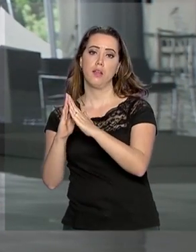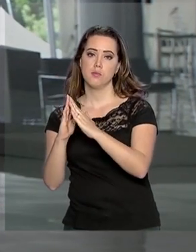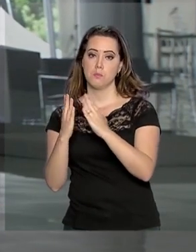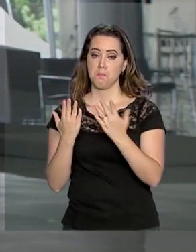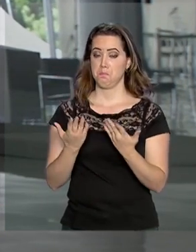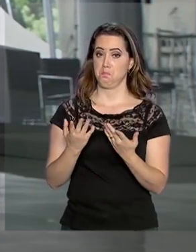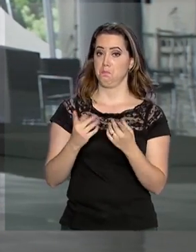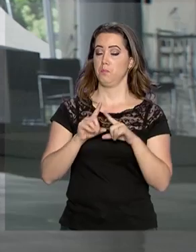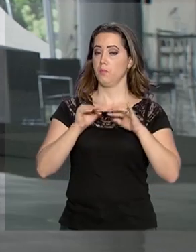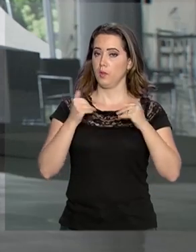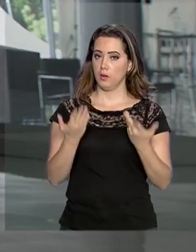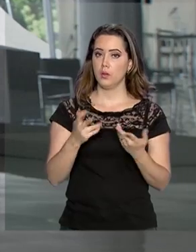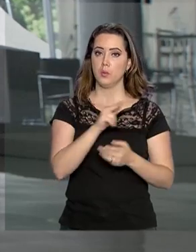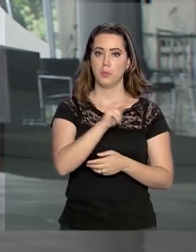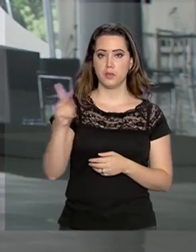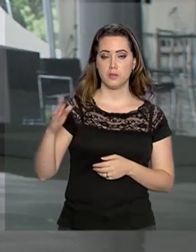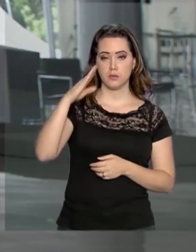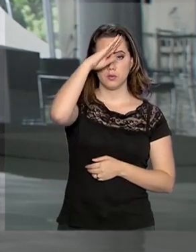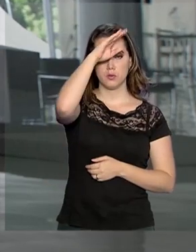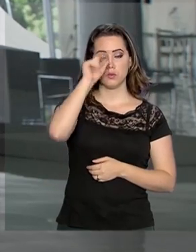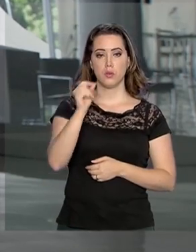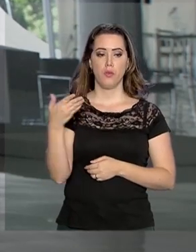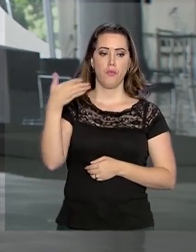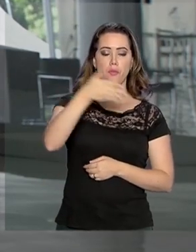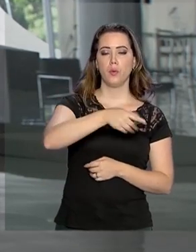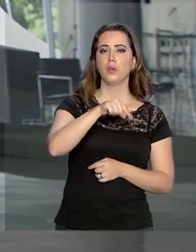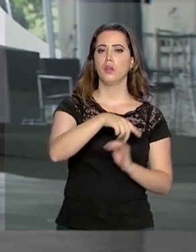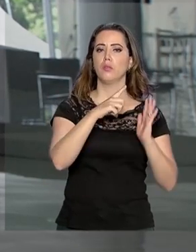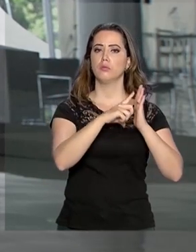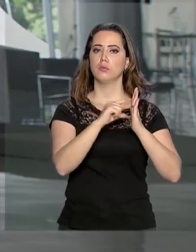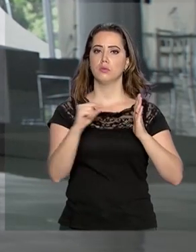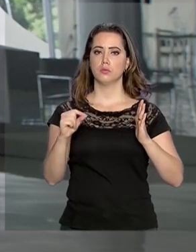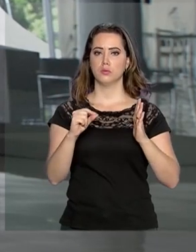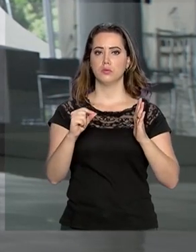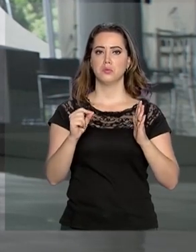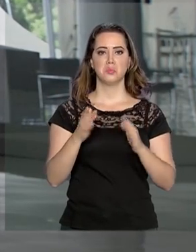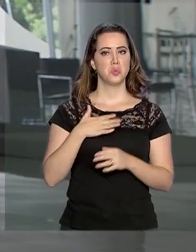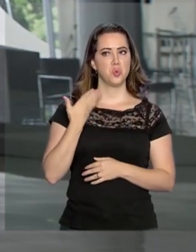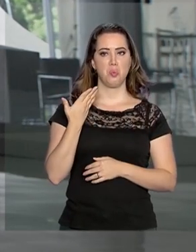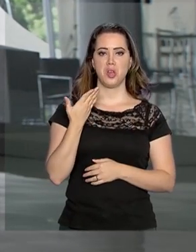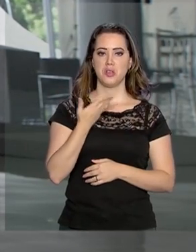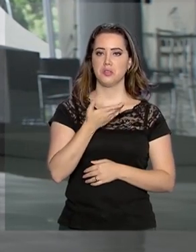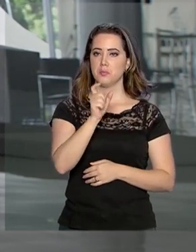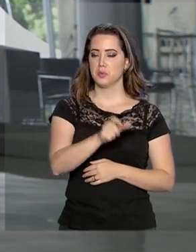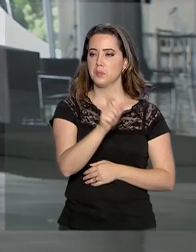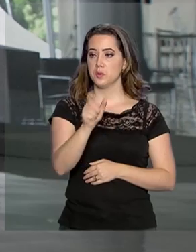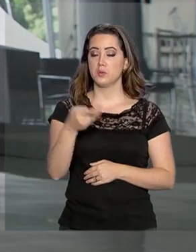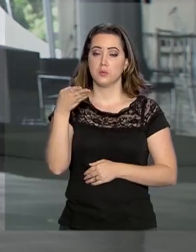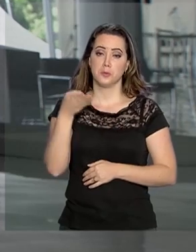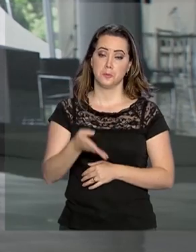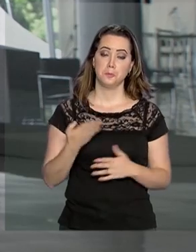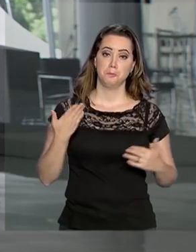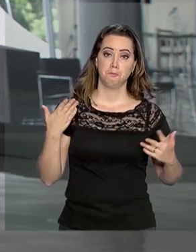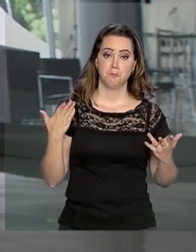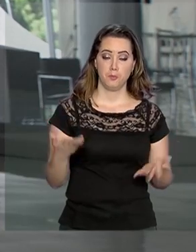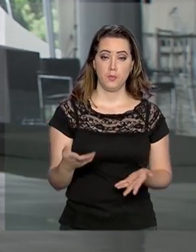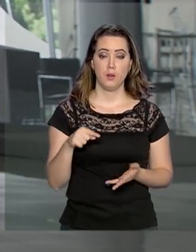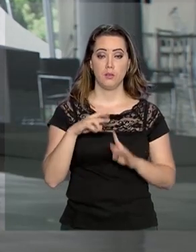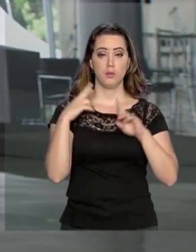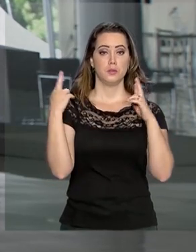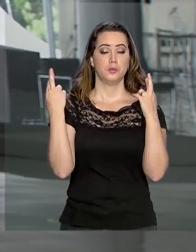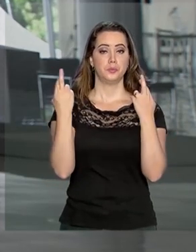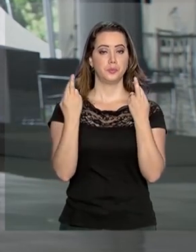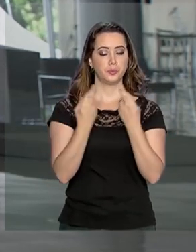Alvorada e o presidente Jair bolsonaro veio para cá de forma Inesperada hoje essa reunião